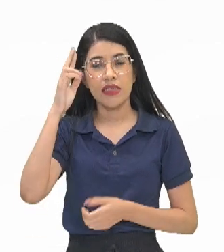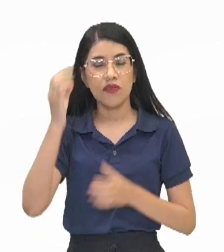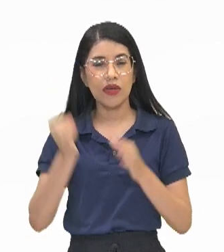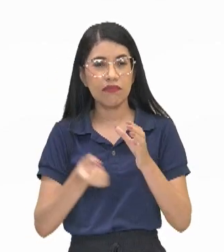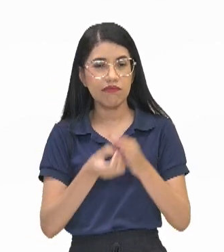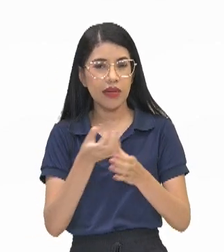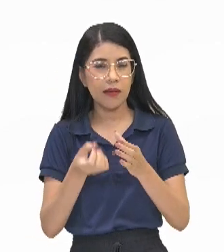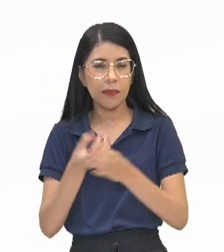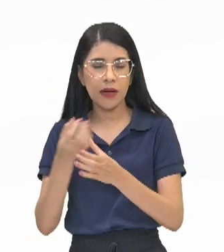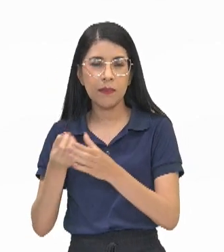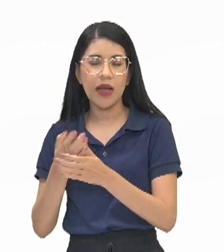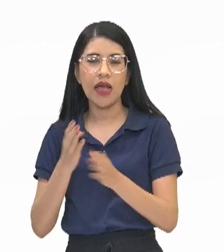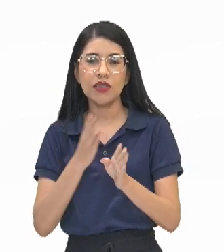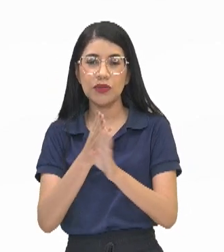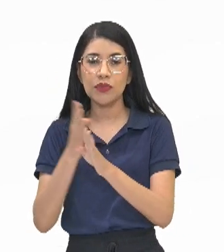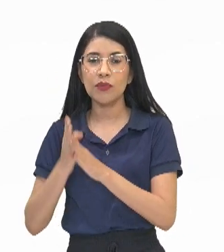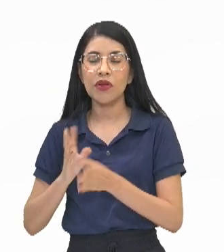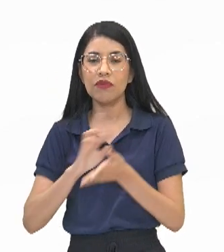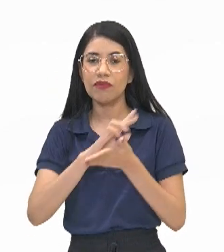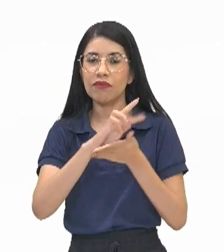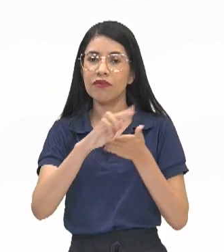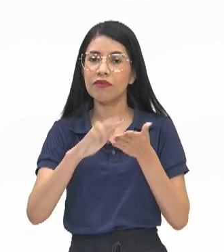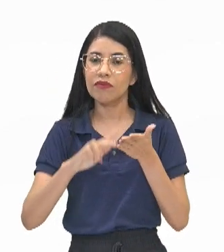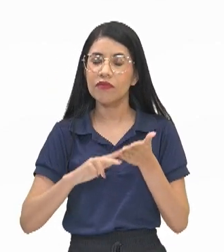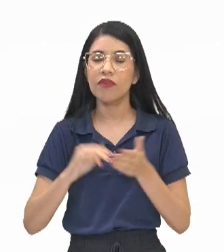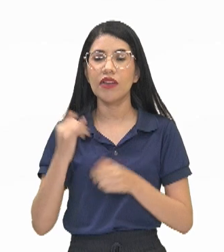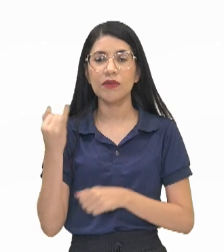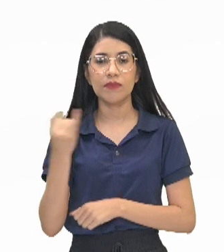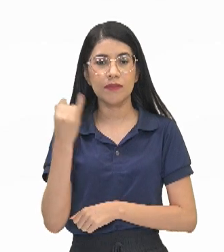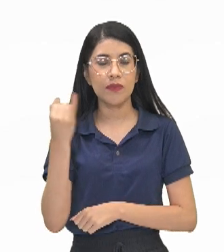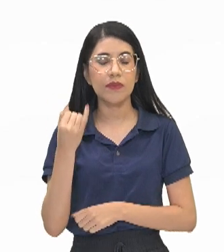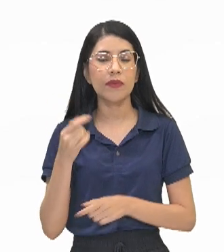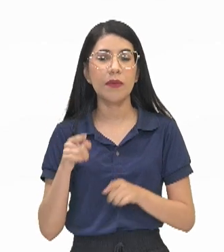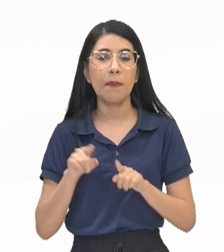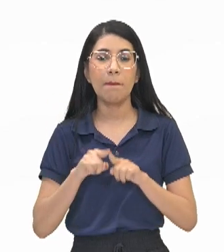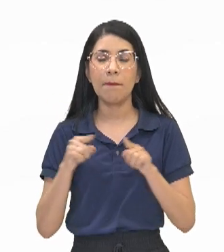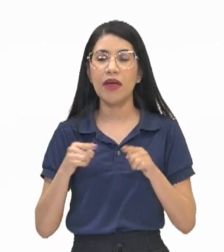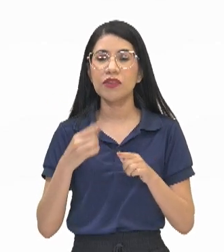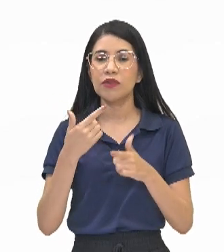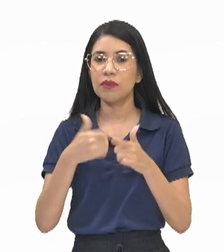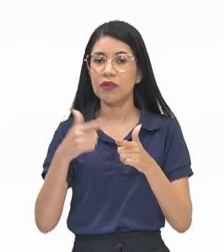coisas importantes, mas não resolveu o problema da humanidade.